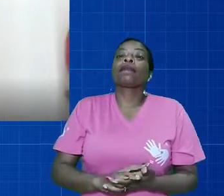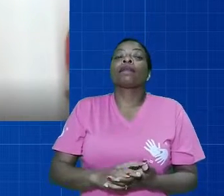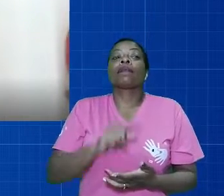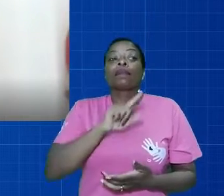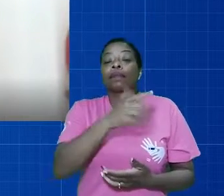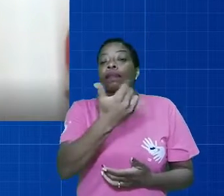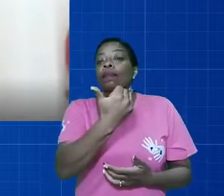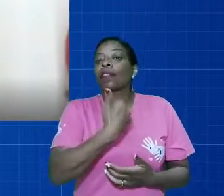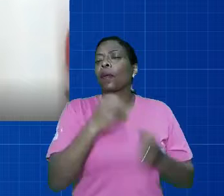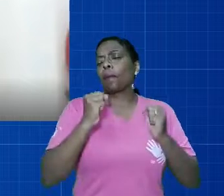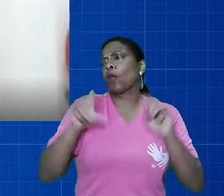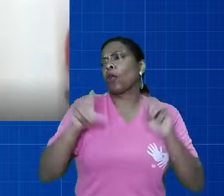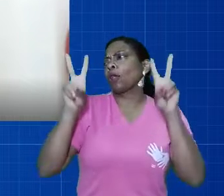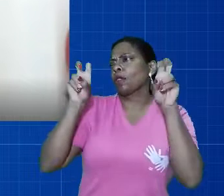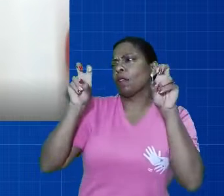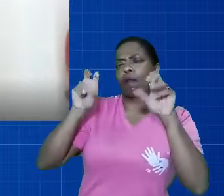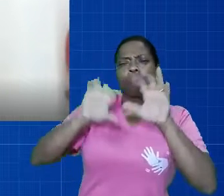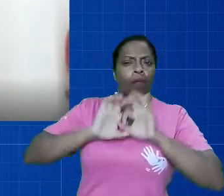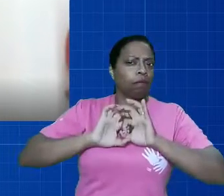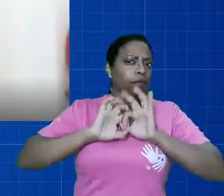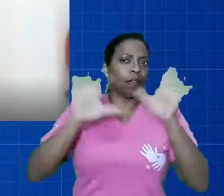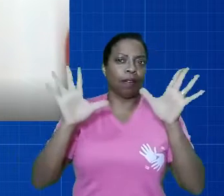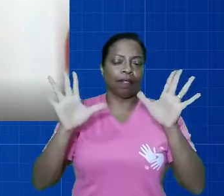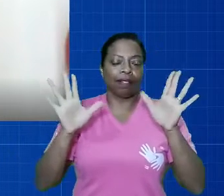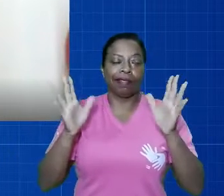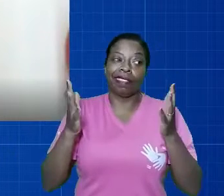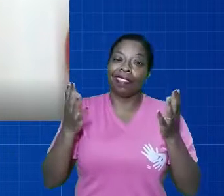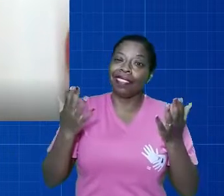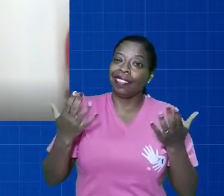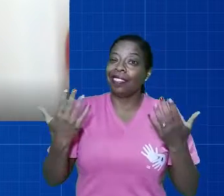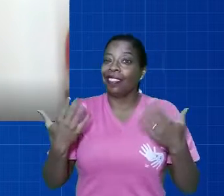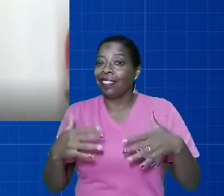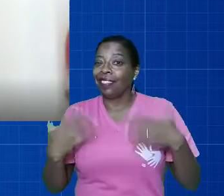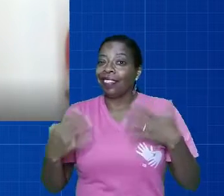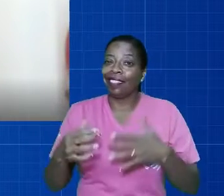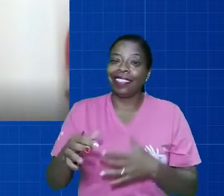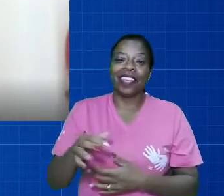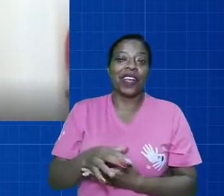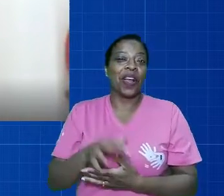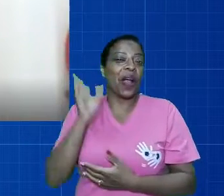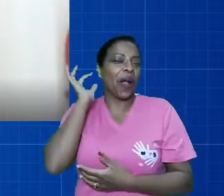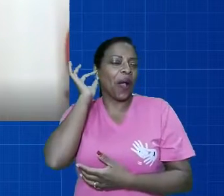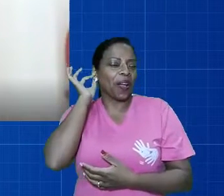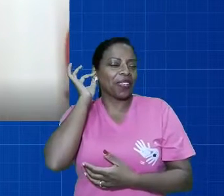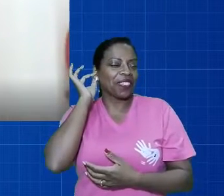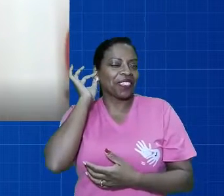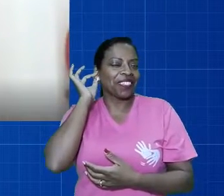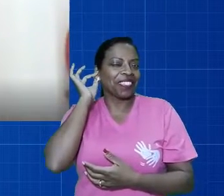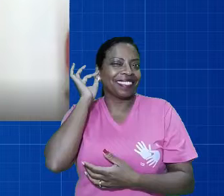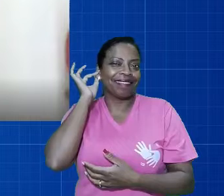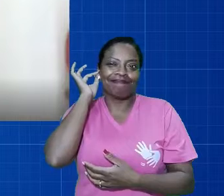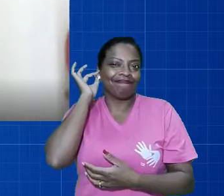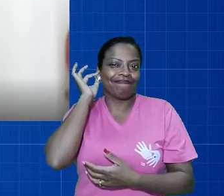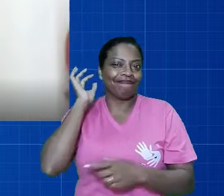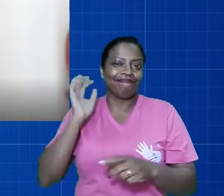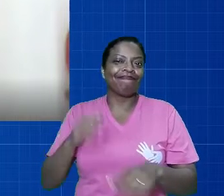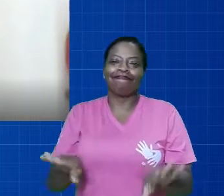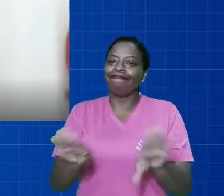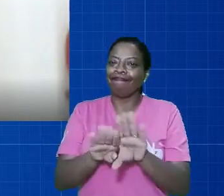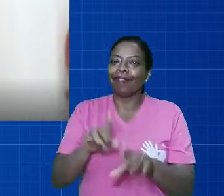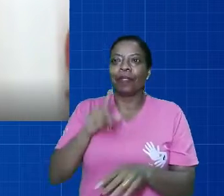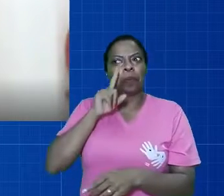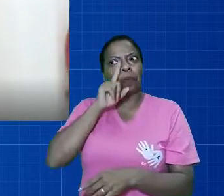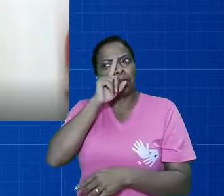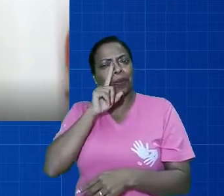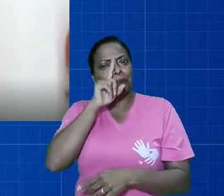deixaram o tema livre. Isso para um pesquisador é sempre um ótimo e é um perigo, né? Porque tá, e agora? O que que eu faço, né? O